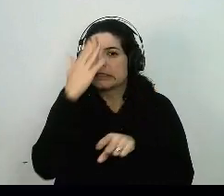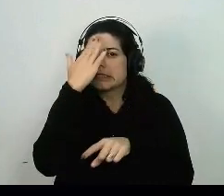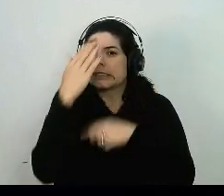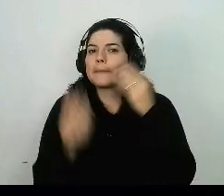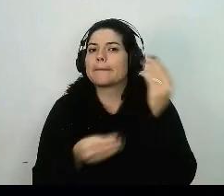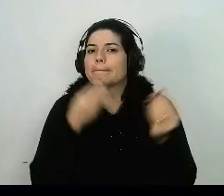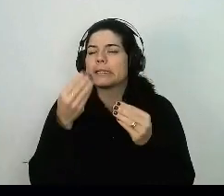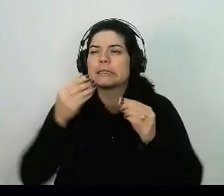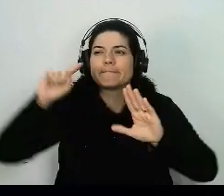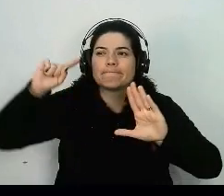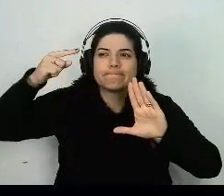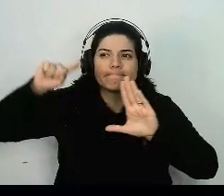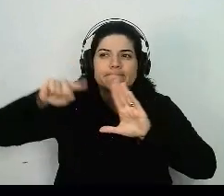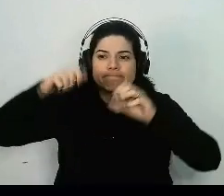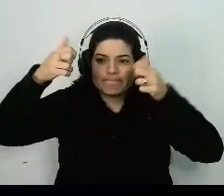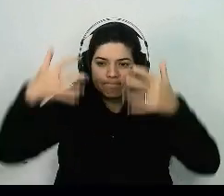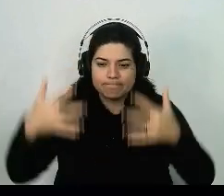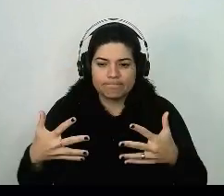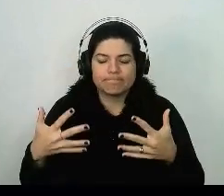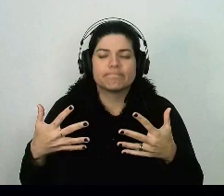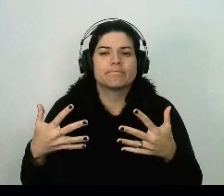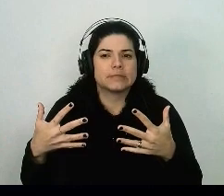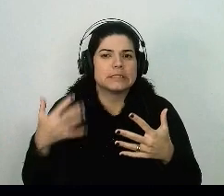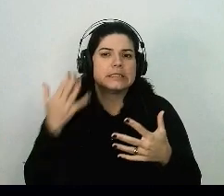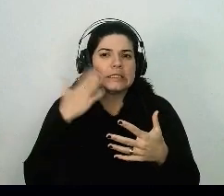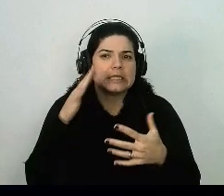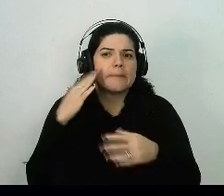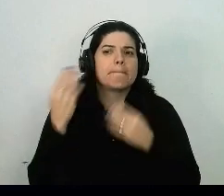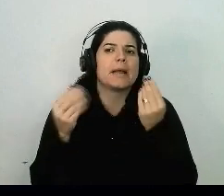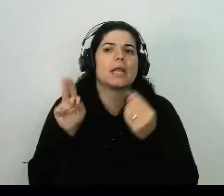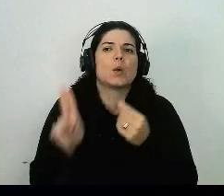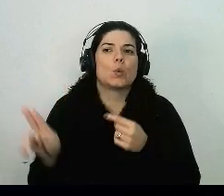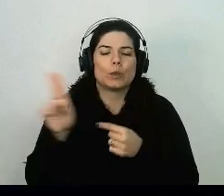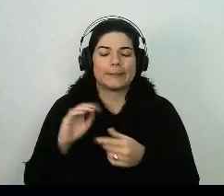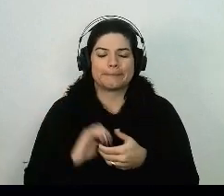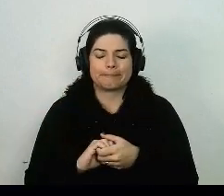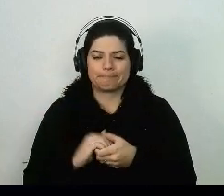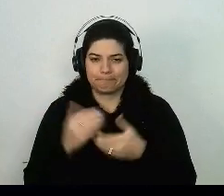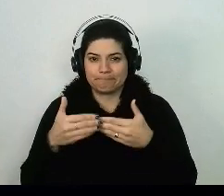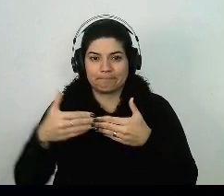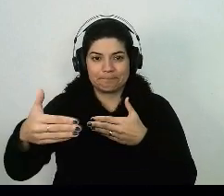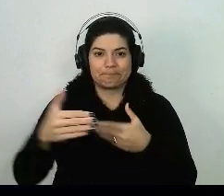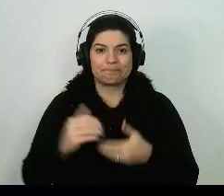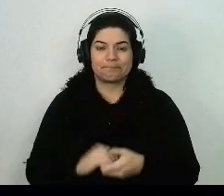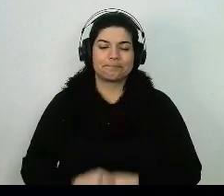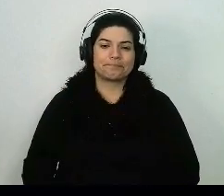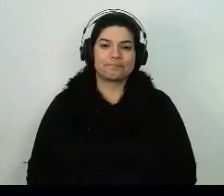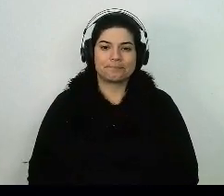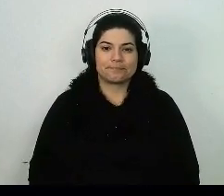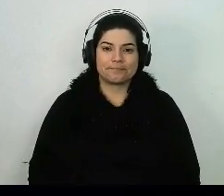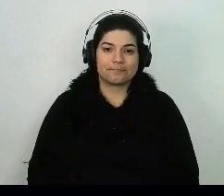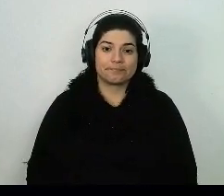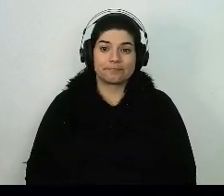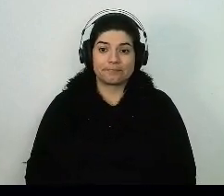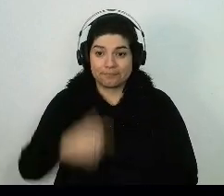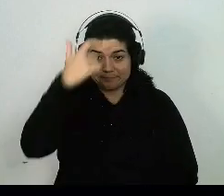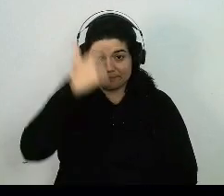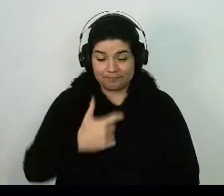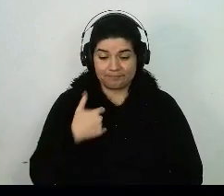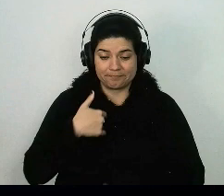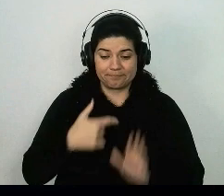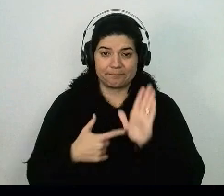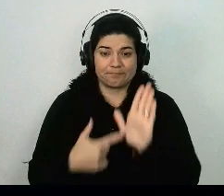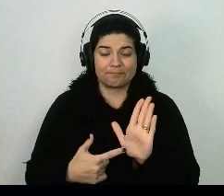no universo do usuário, né? Então vamos seguir um pouquinho, tá? Falando um pouco sobre mim, eu sou Product Manager